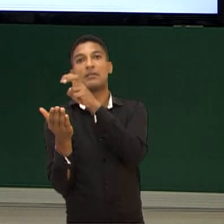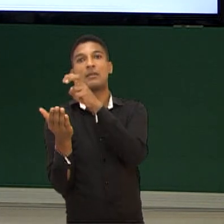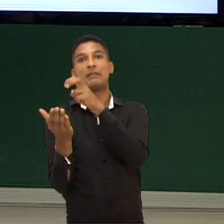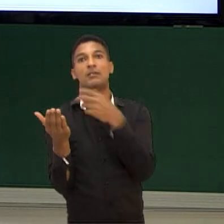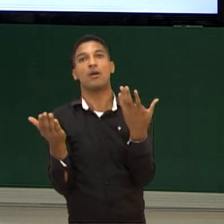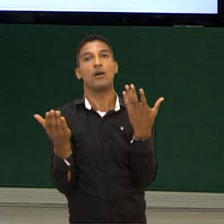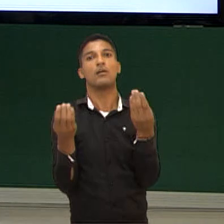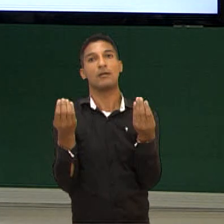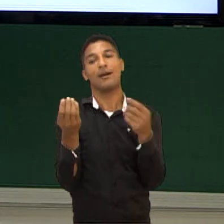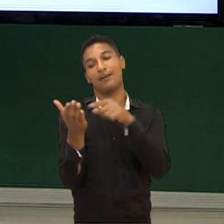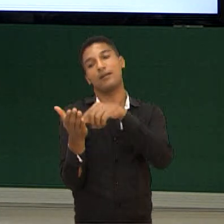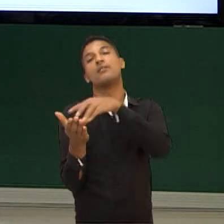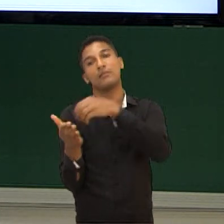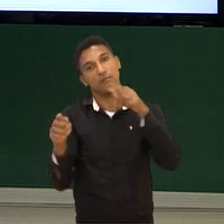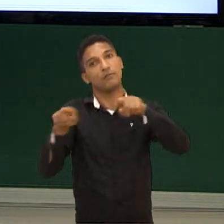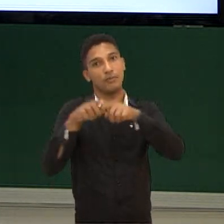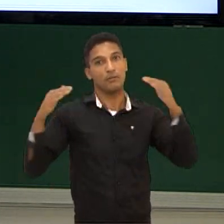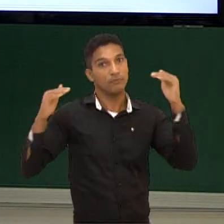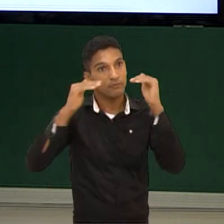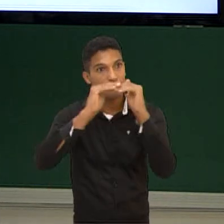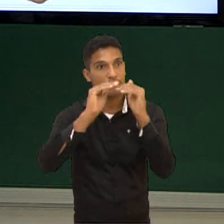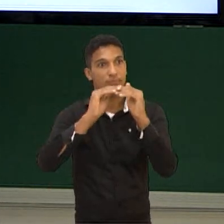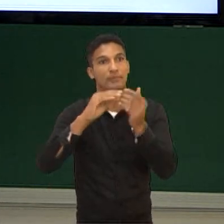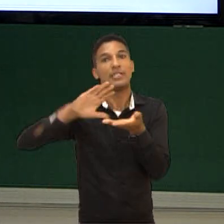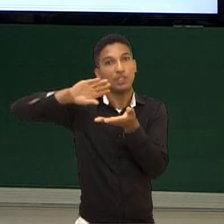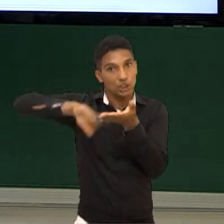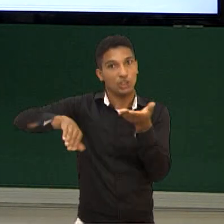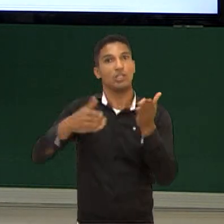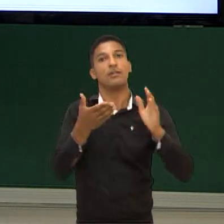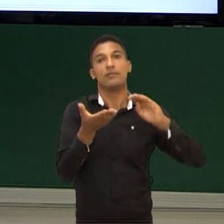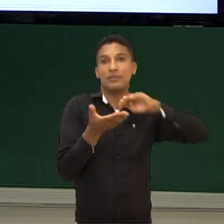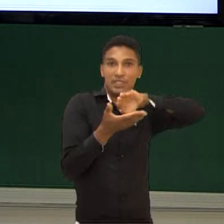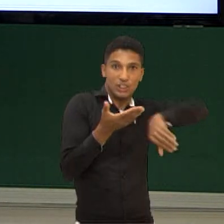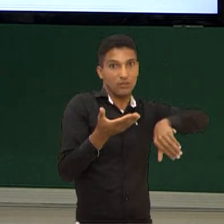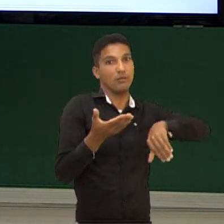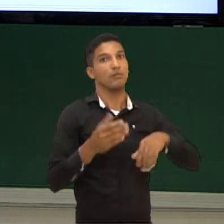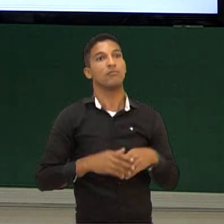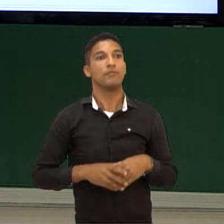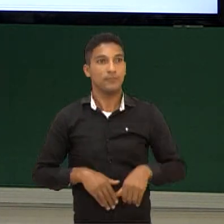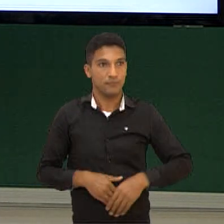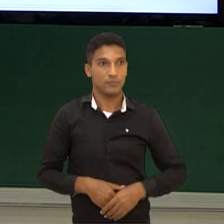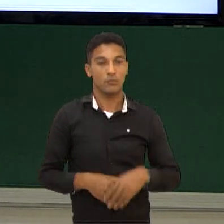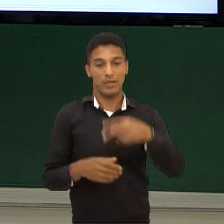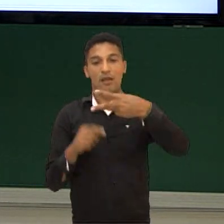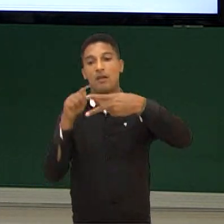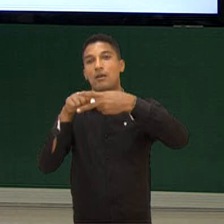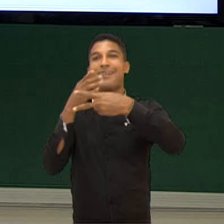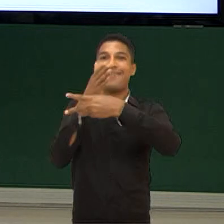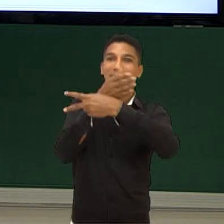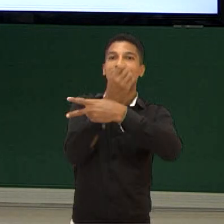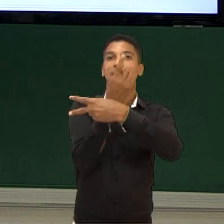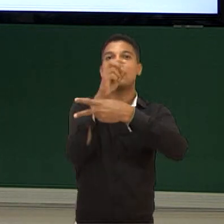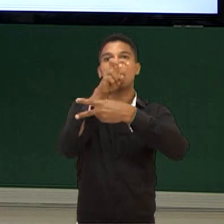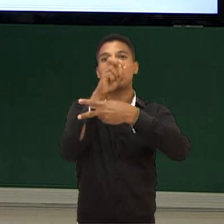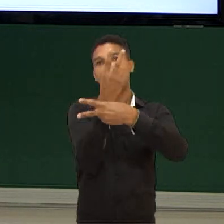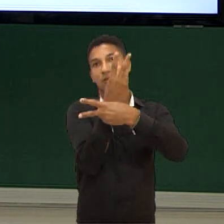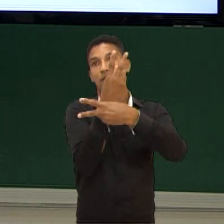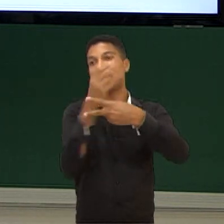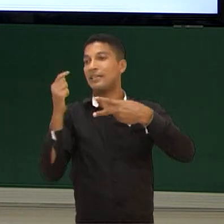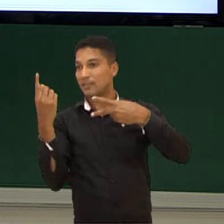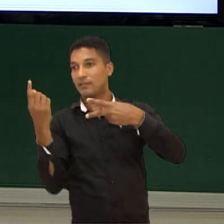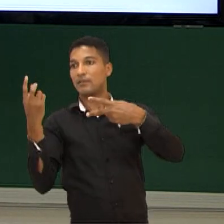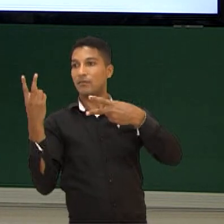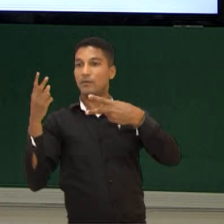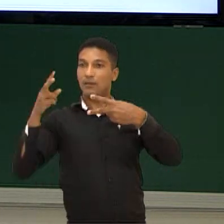fazer? Tirar 152 do outro lado da minha igualdade. O que nós obtemos aqui, ó?